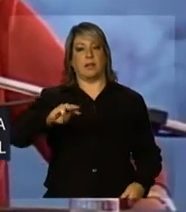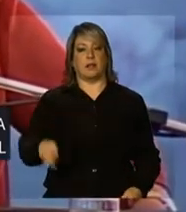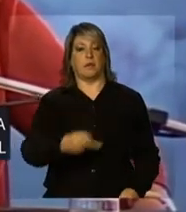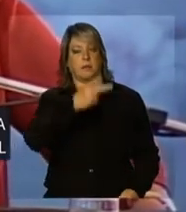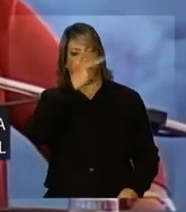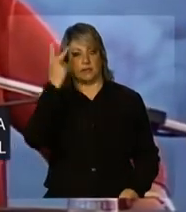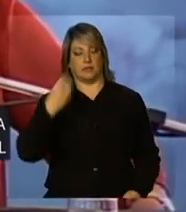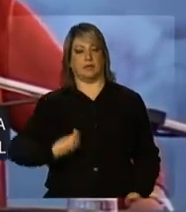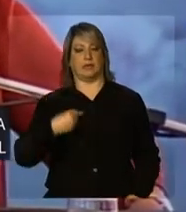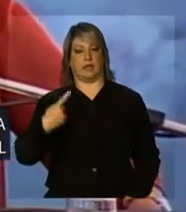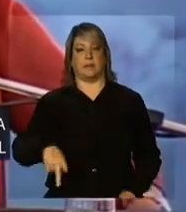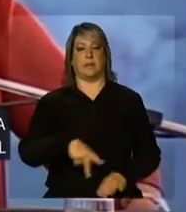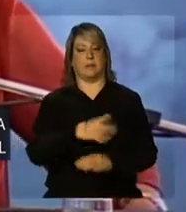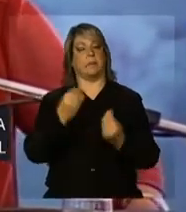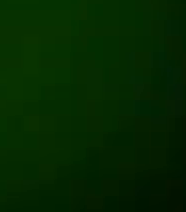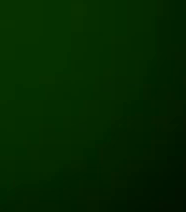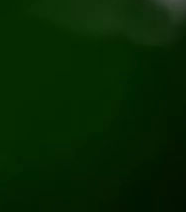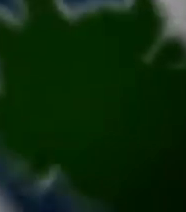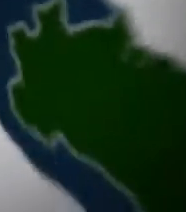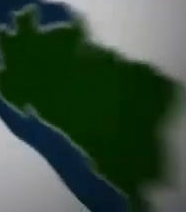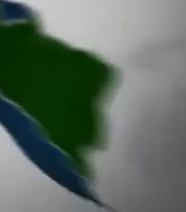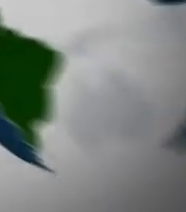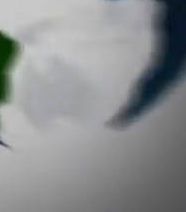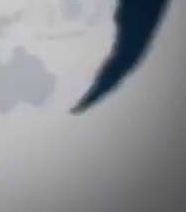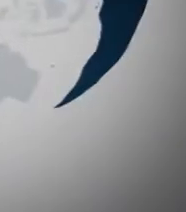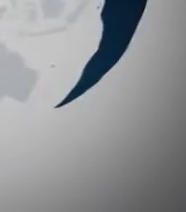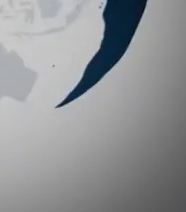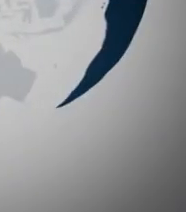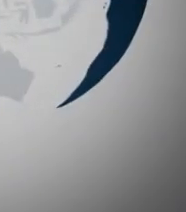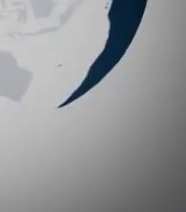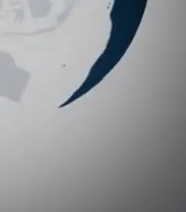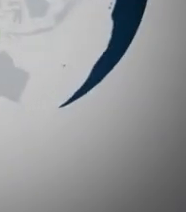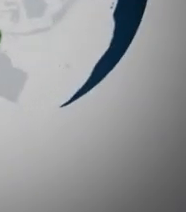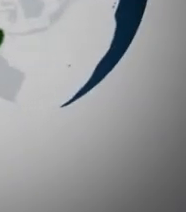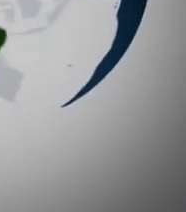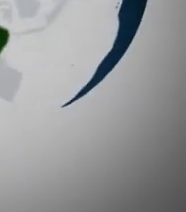milhões de habitantes desse país muito obrigado a